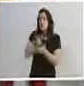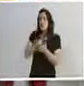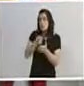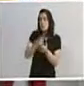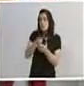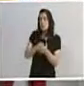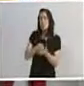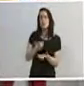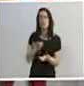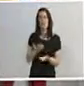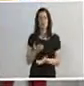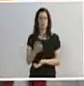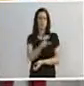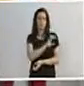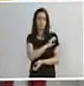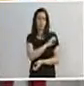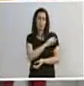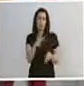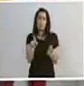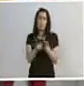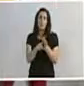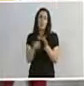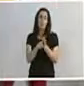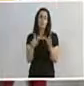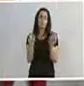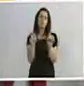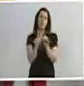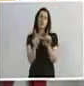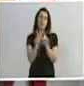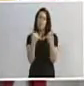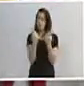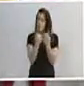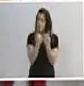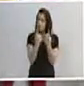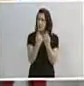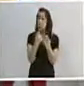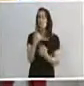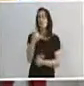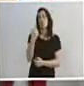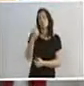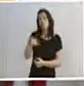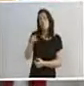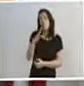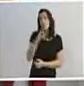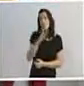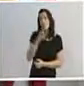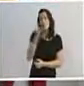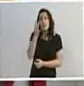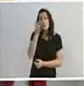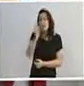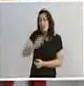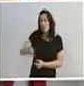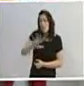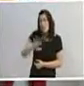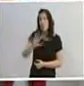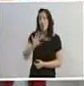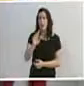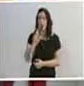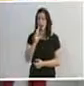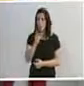da Oswaldo Deschamps, na Rua da Glória, vereador Vanderlei. Vocês que conhecem bem a realidade lá, então serão investidos praticamente